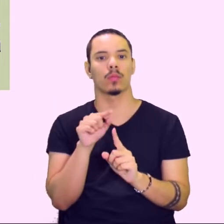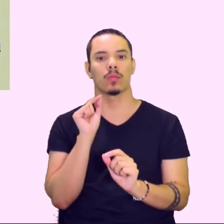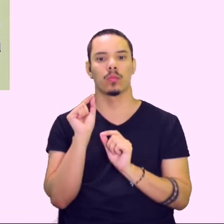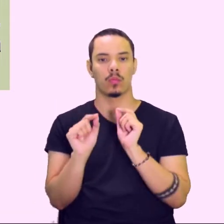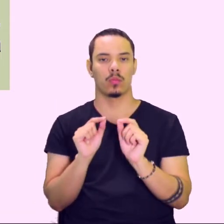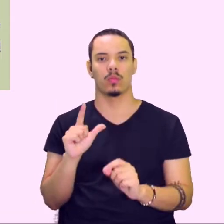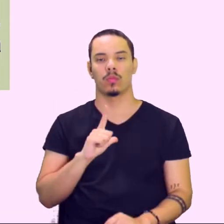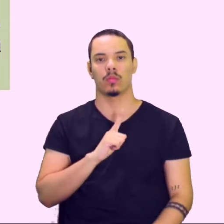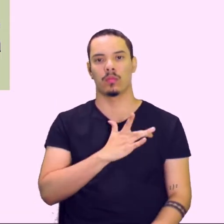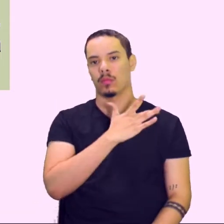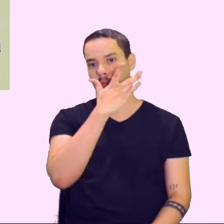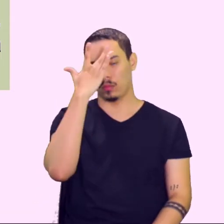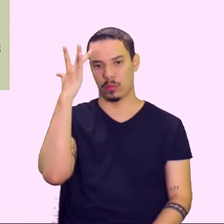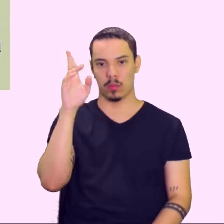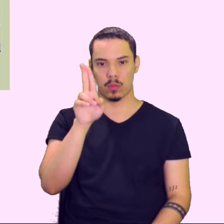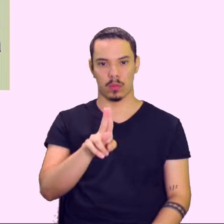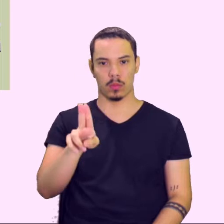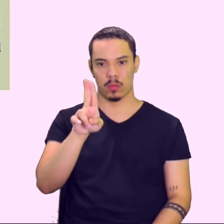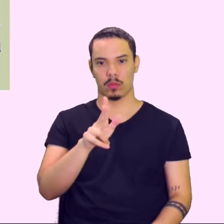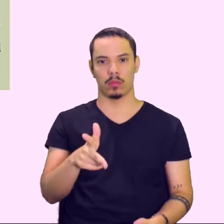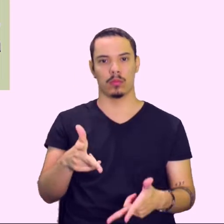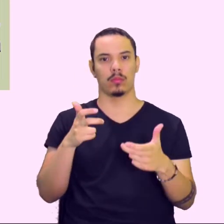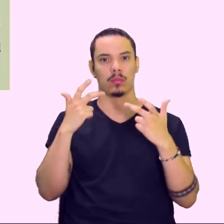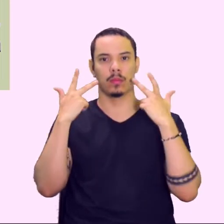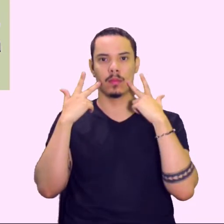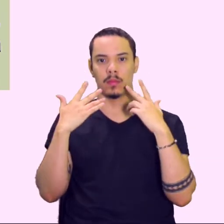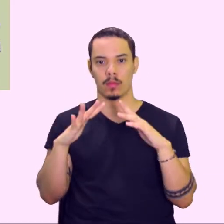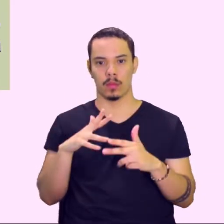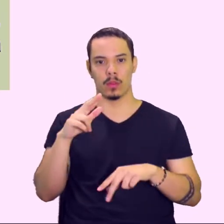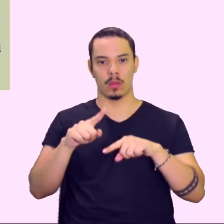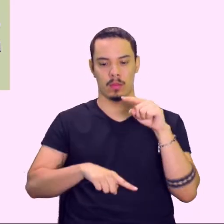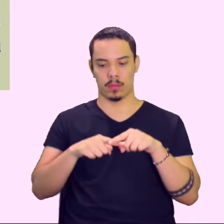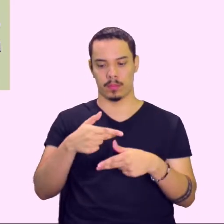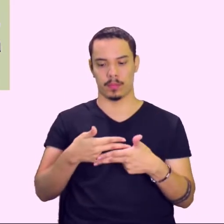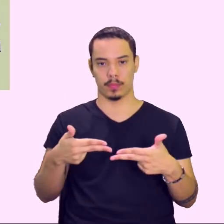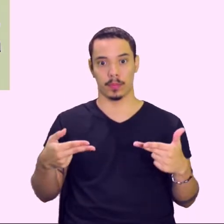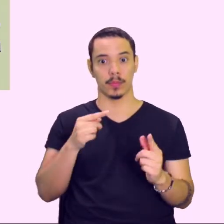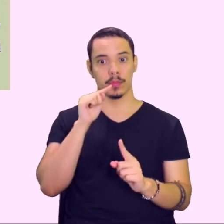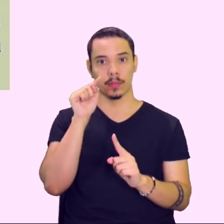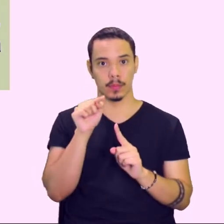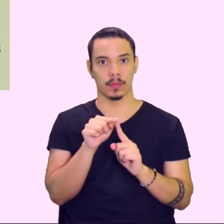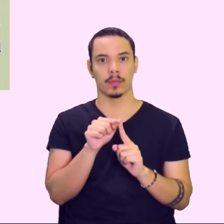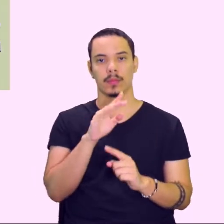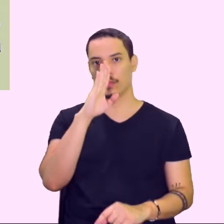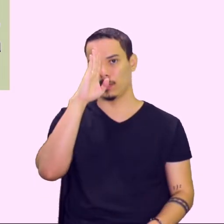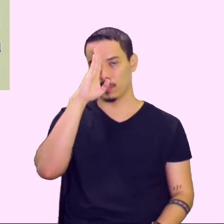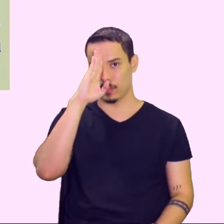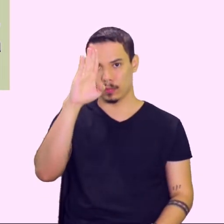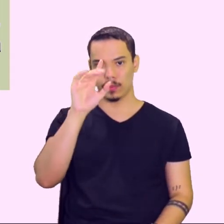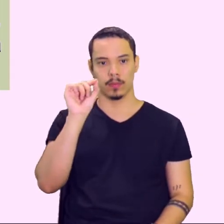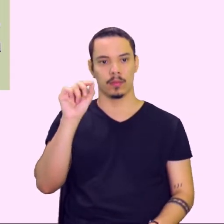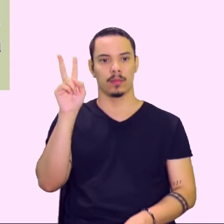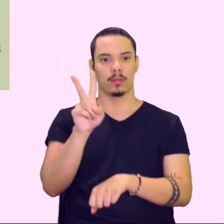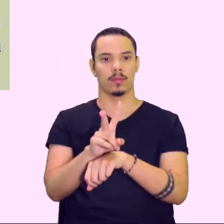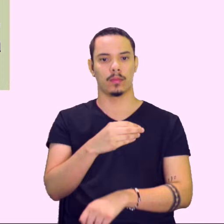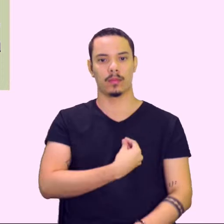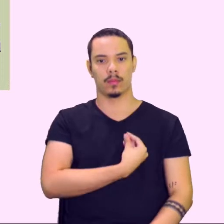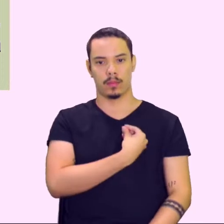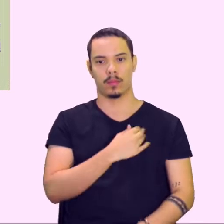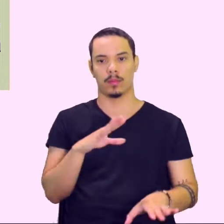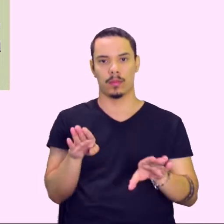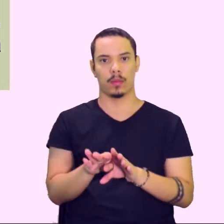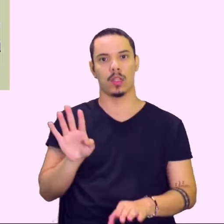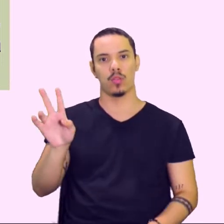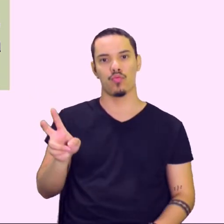no uso múltiplo de recursos naturais. Tem como objetivo básico proteger os meios de vida e a cultura